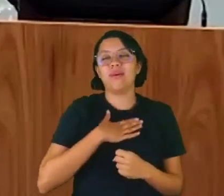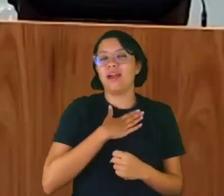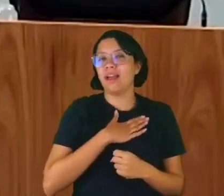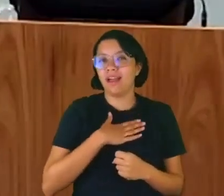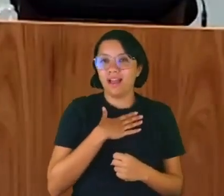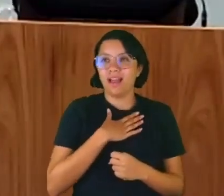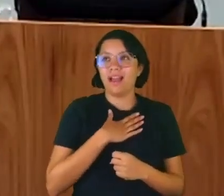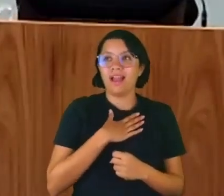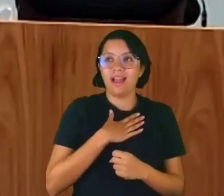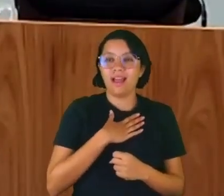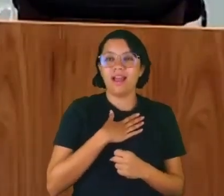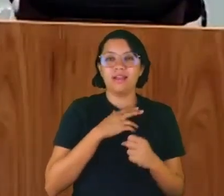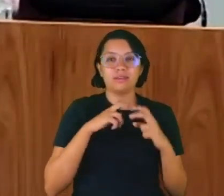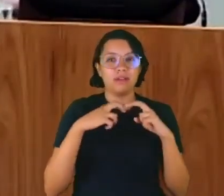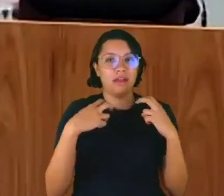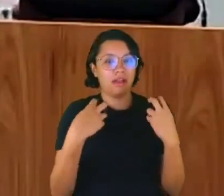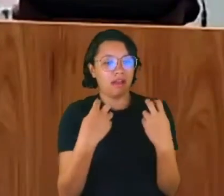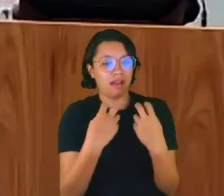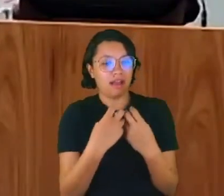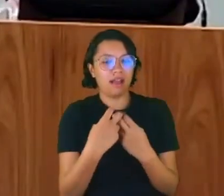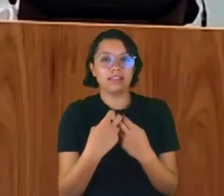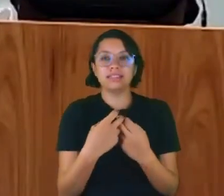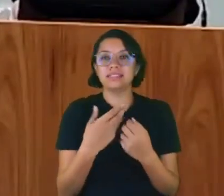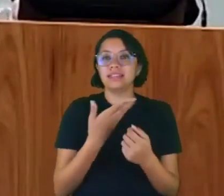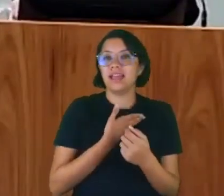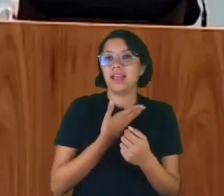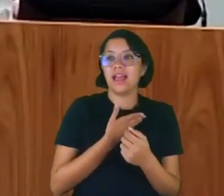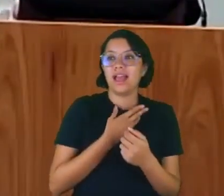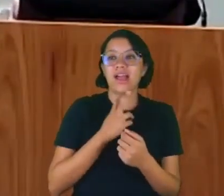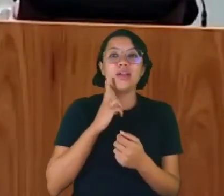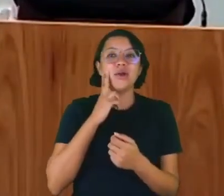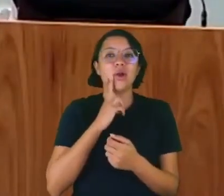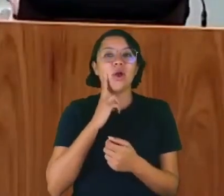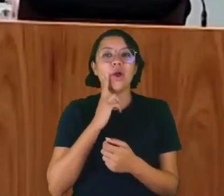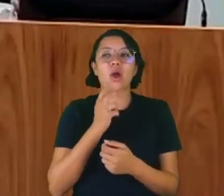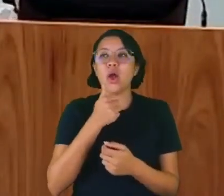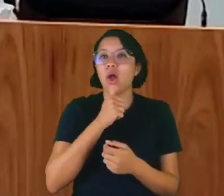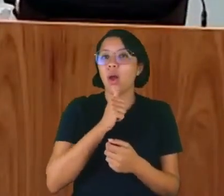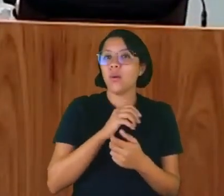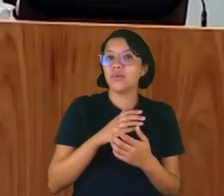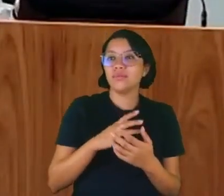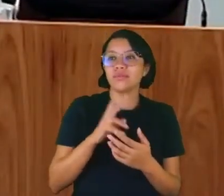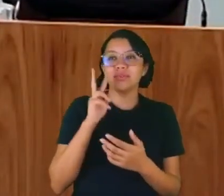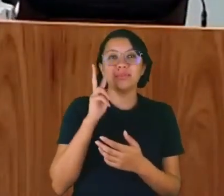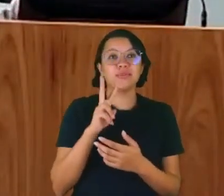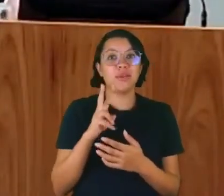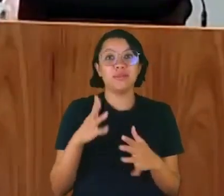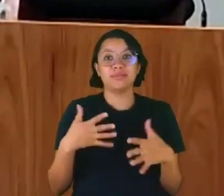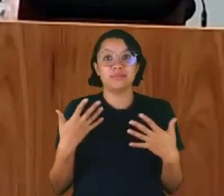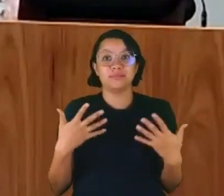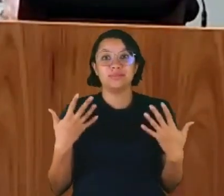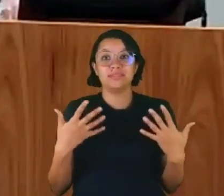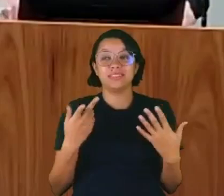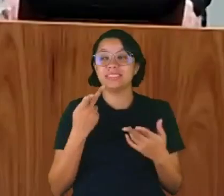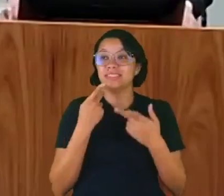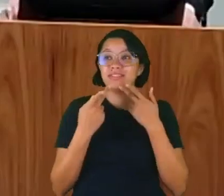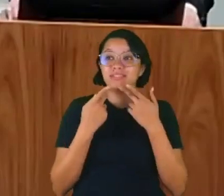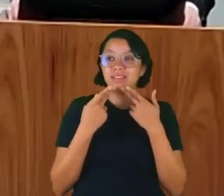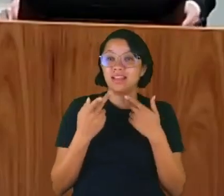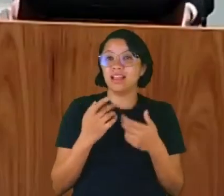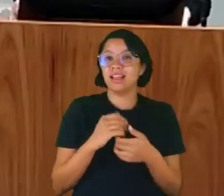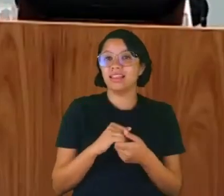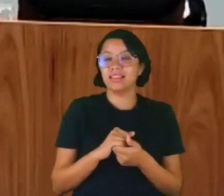numa roda de amigos, tomando vinho, né? Tomando um vinho e vê-los empolgado, né? Falando